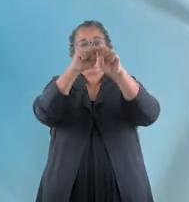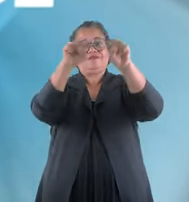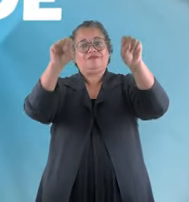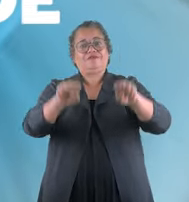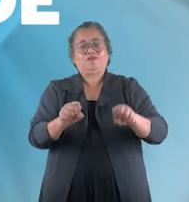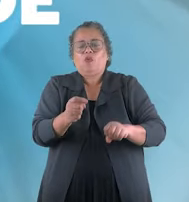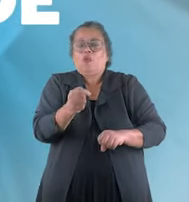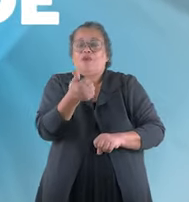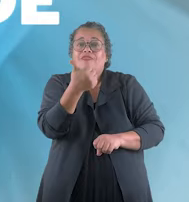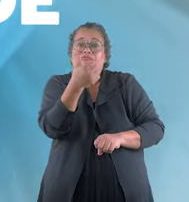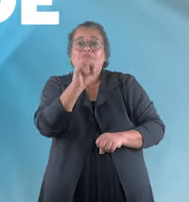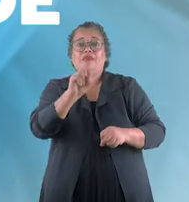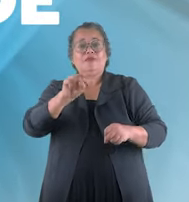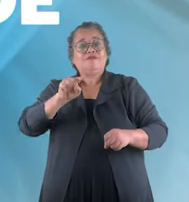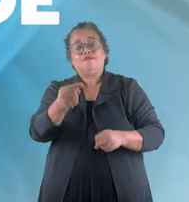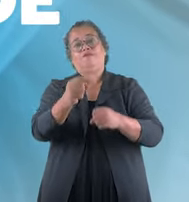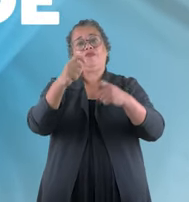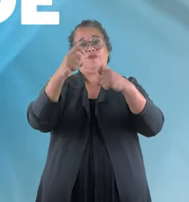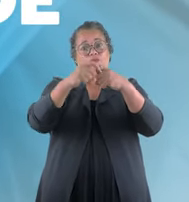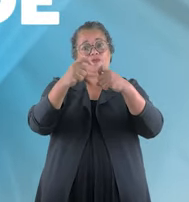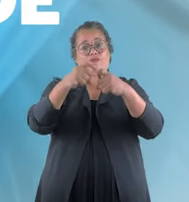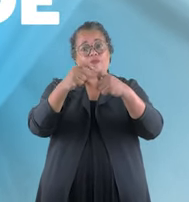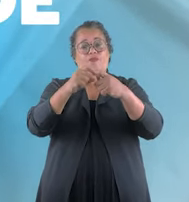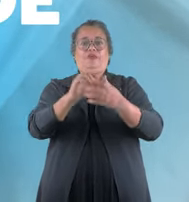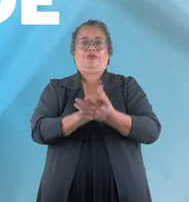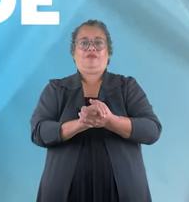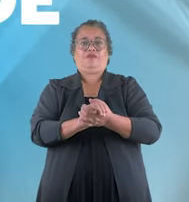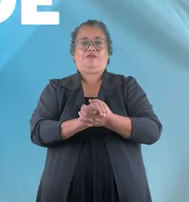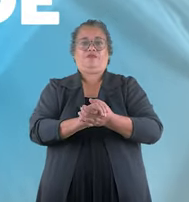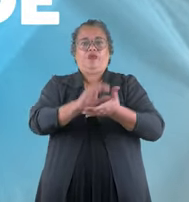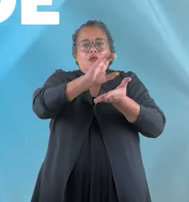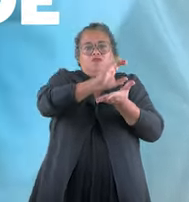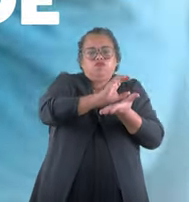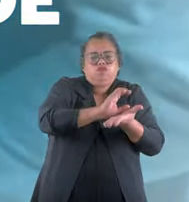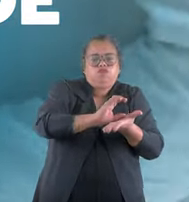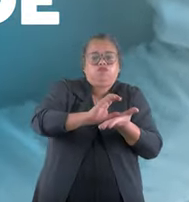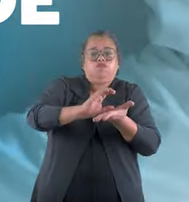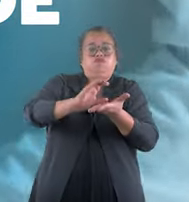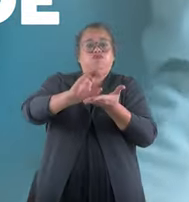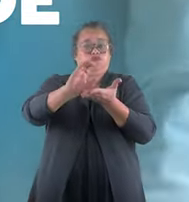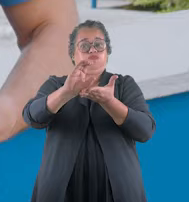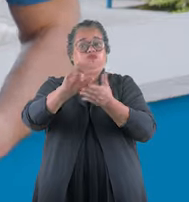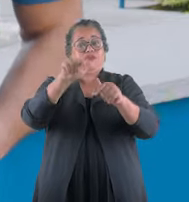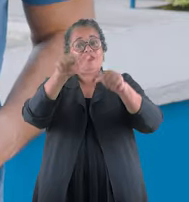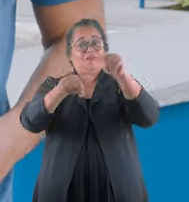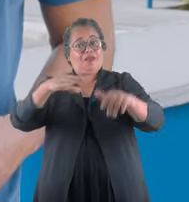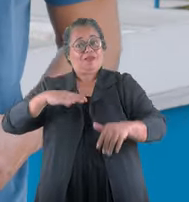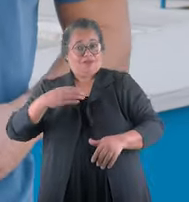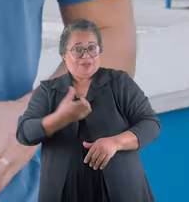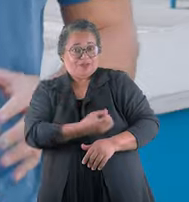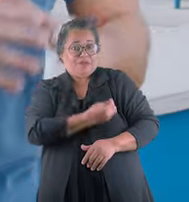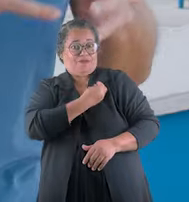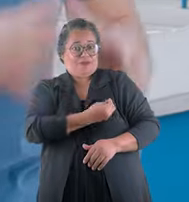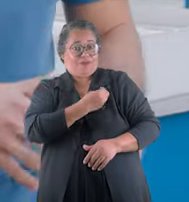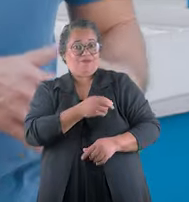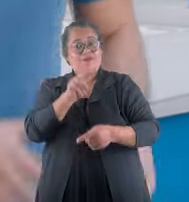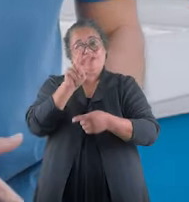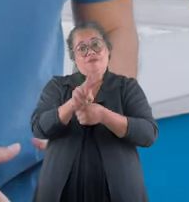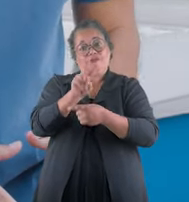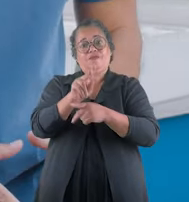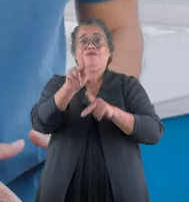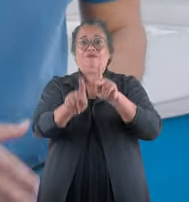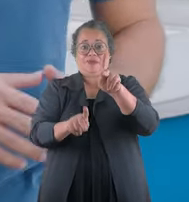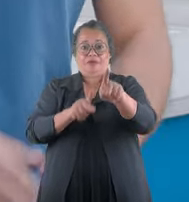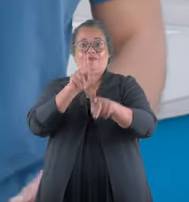Agora somos quase 10 mil profissionais de saúde. Nunca se investiu e trabalhou tanto para salvar vidas e cuidar bem do